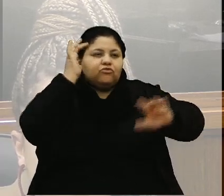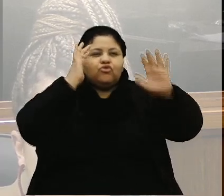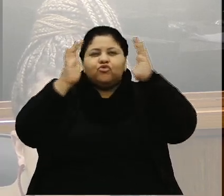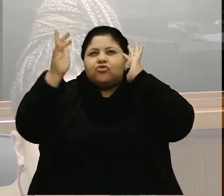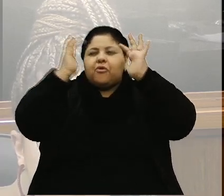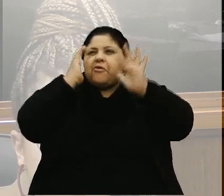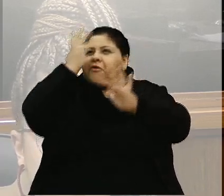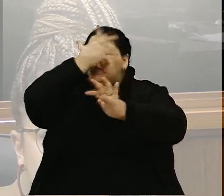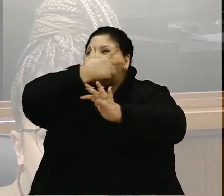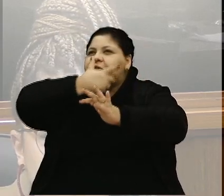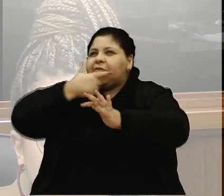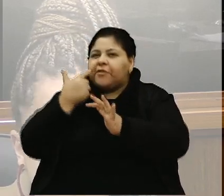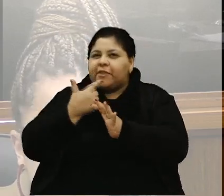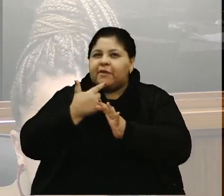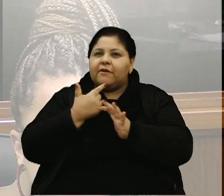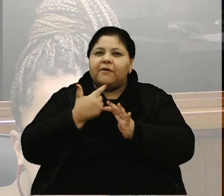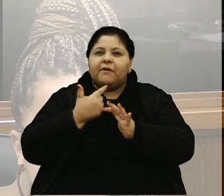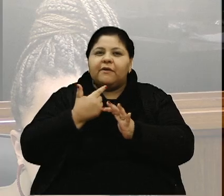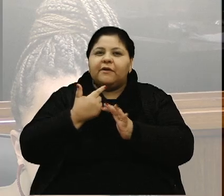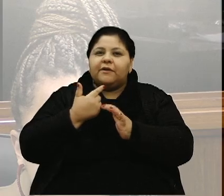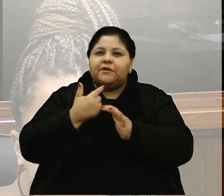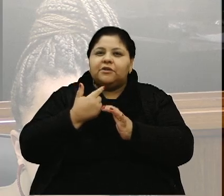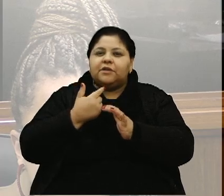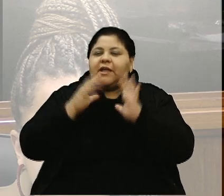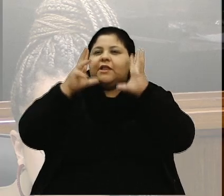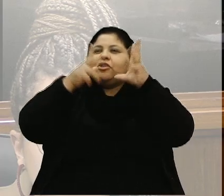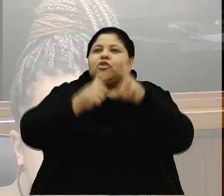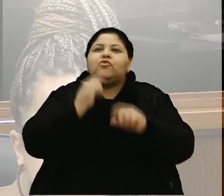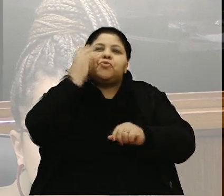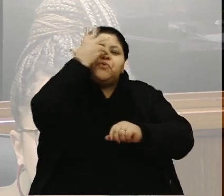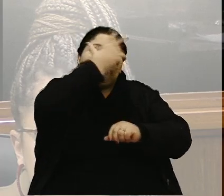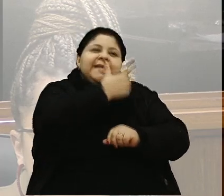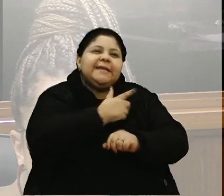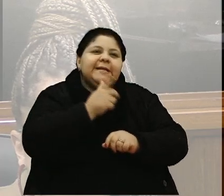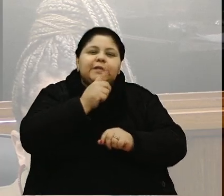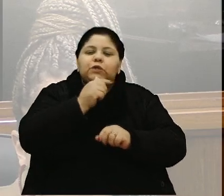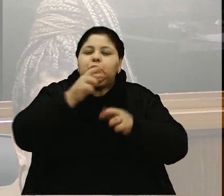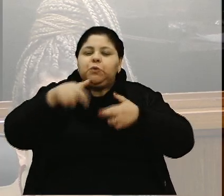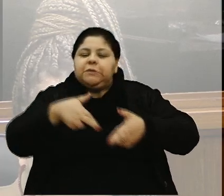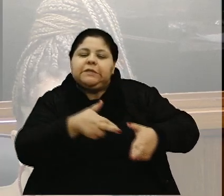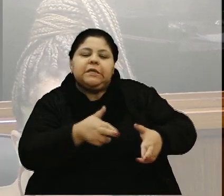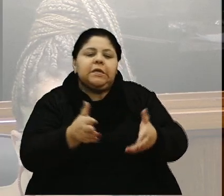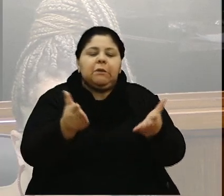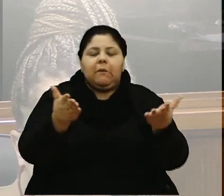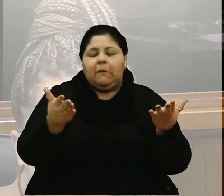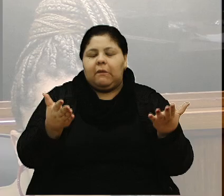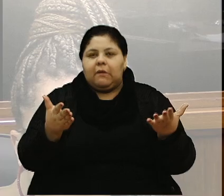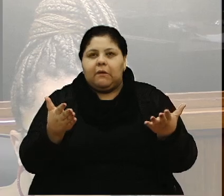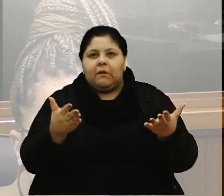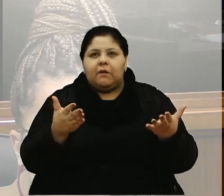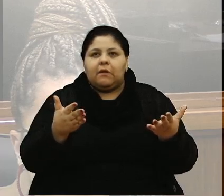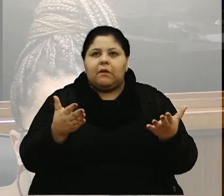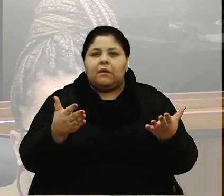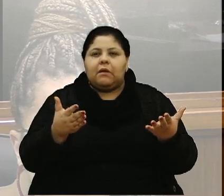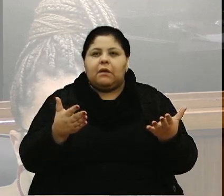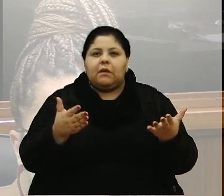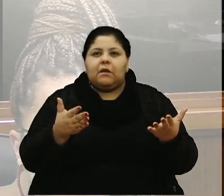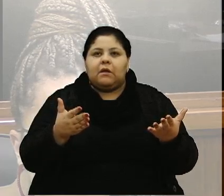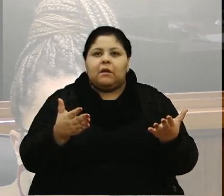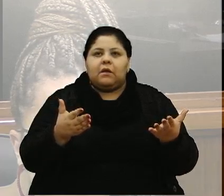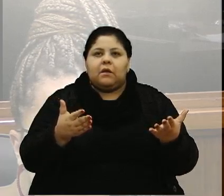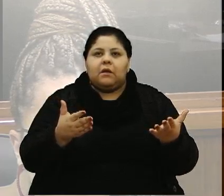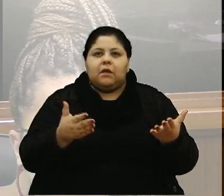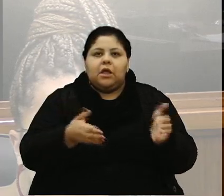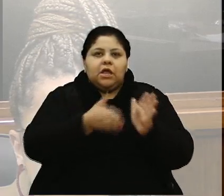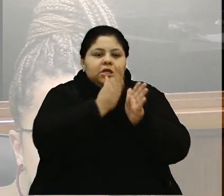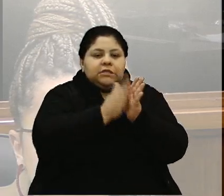em que jorra leite e mel dos rios, a cucanha, né? E cai